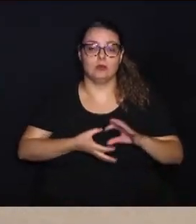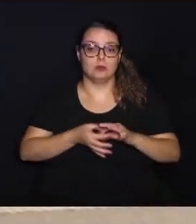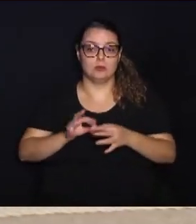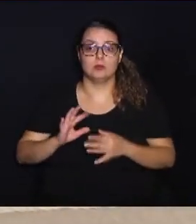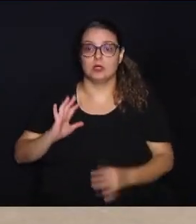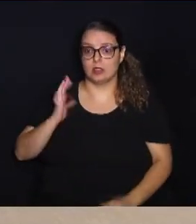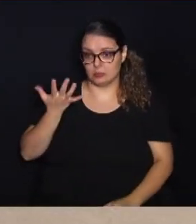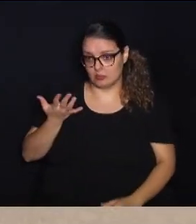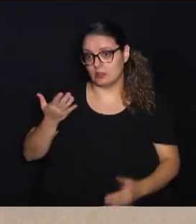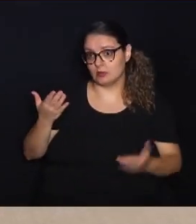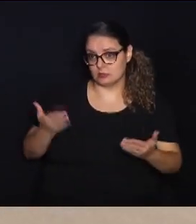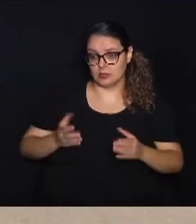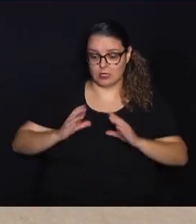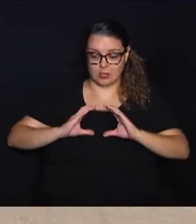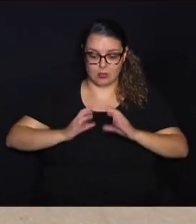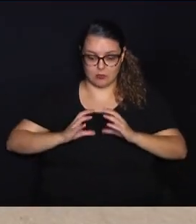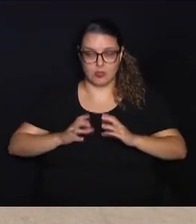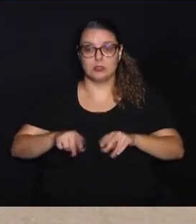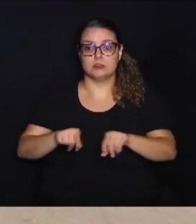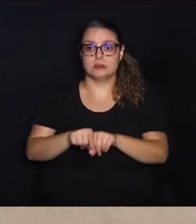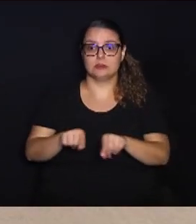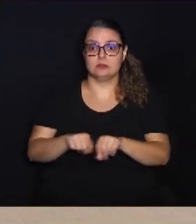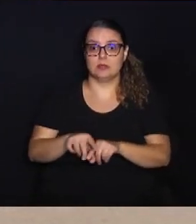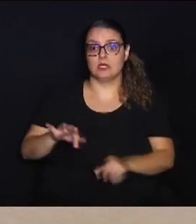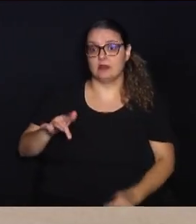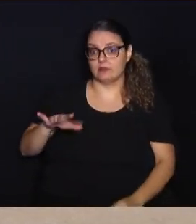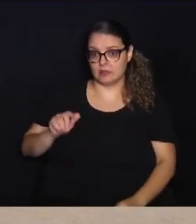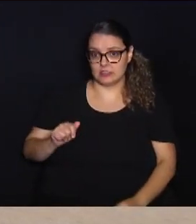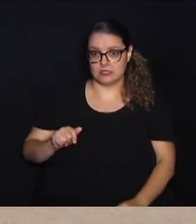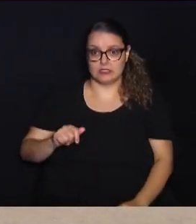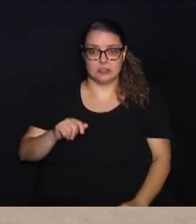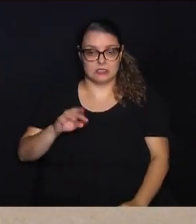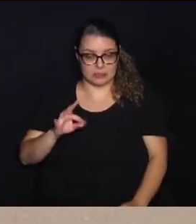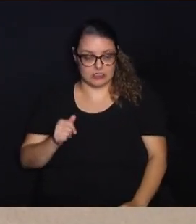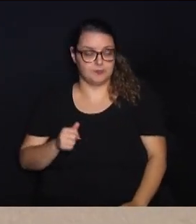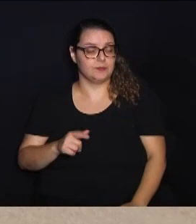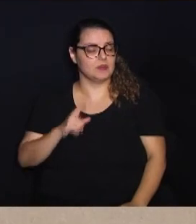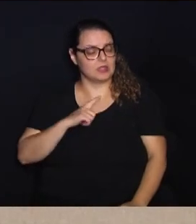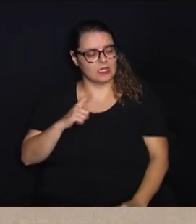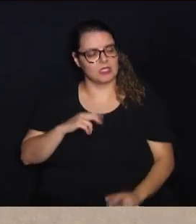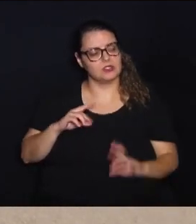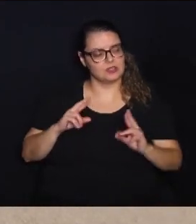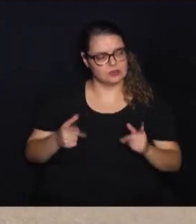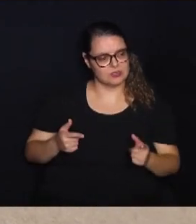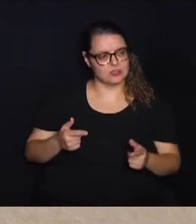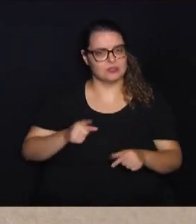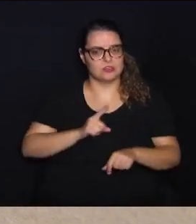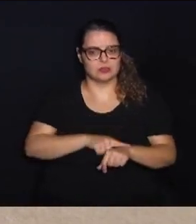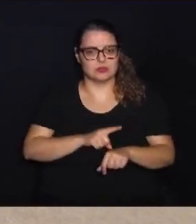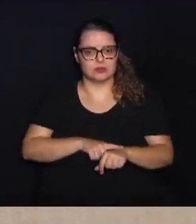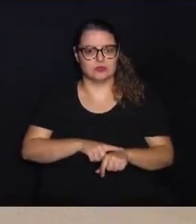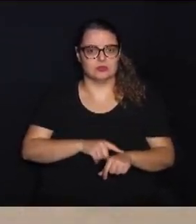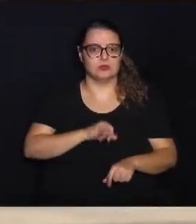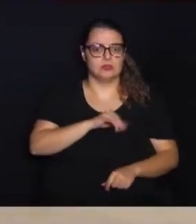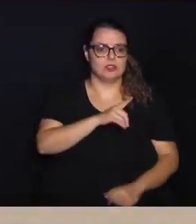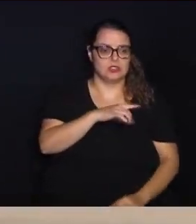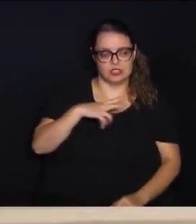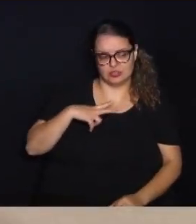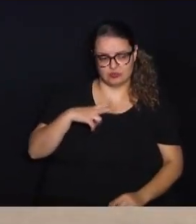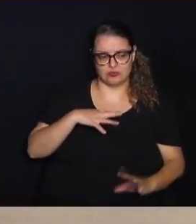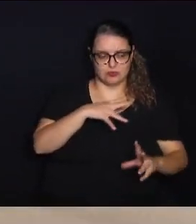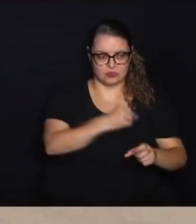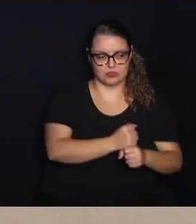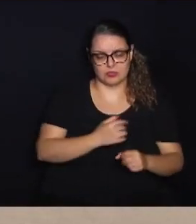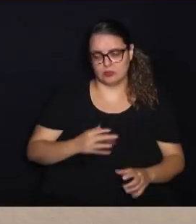Os individuais, eles são de 1 minuto e meio e cada conjunto de 2 minutos e meio. Como que é feita a